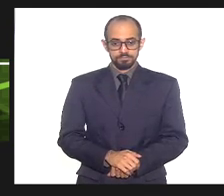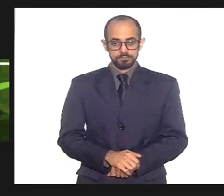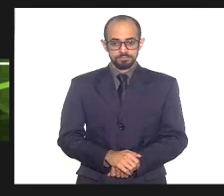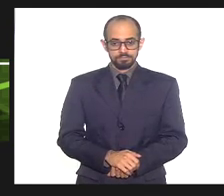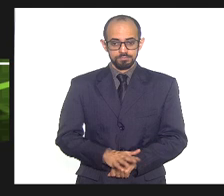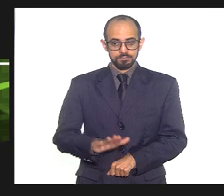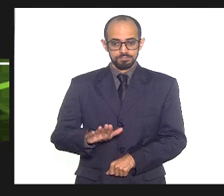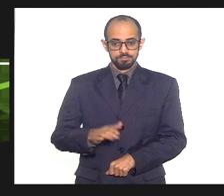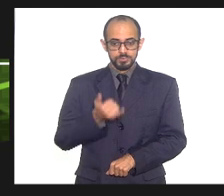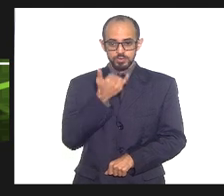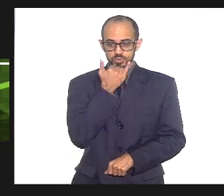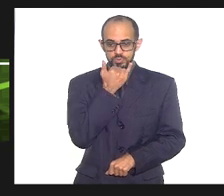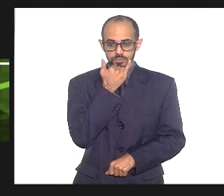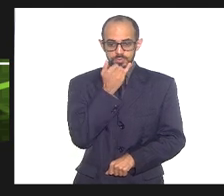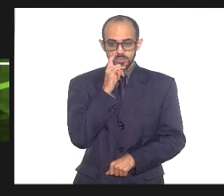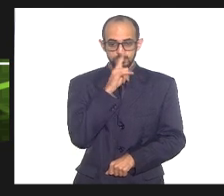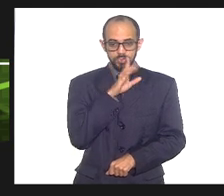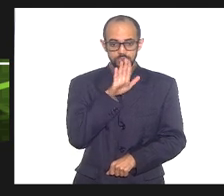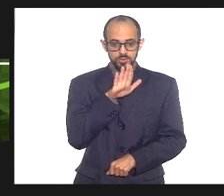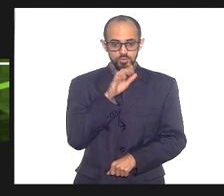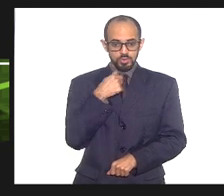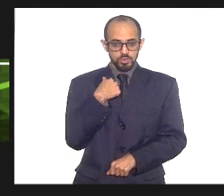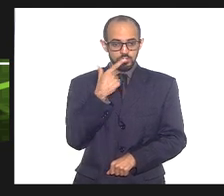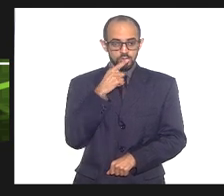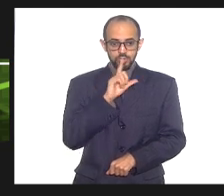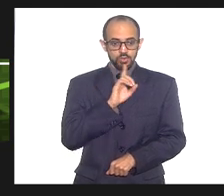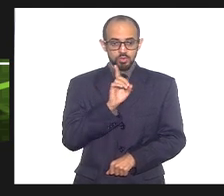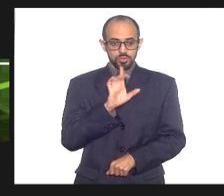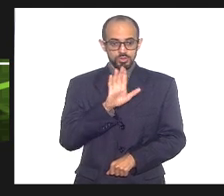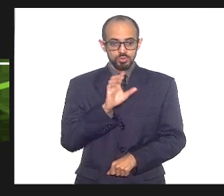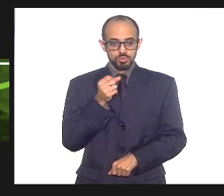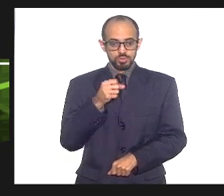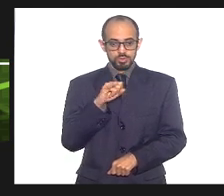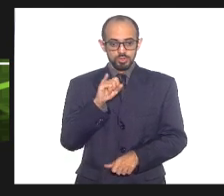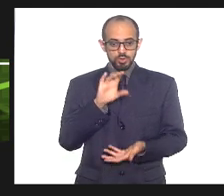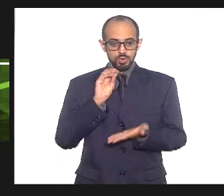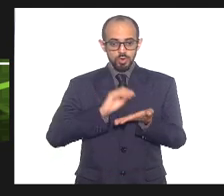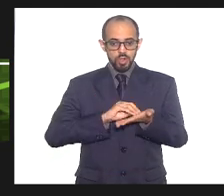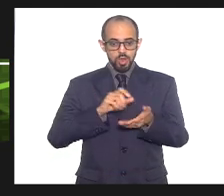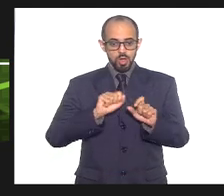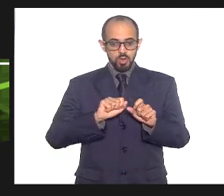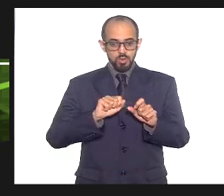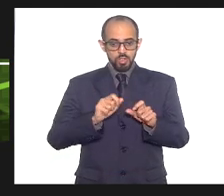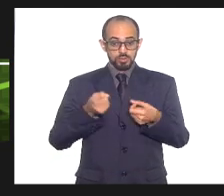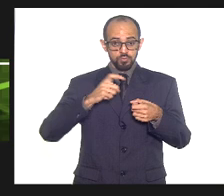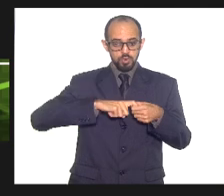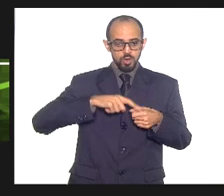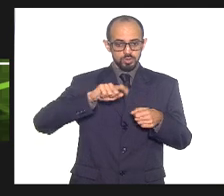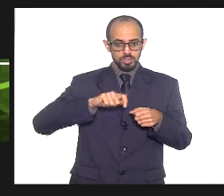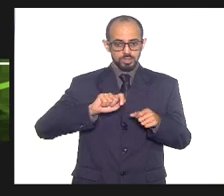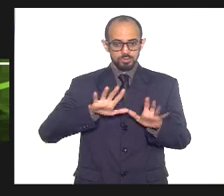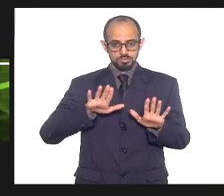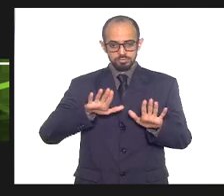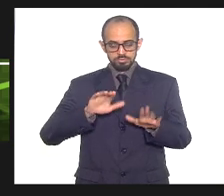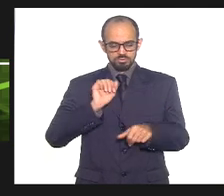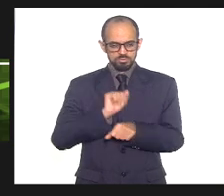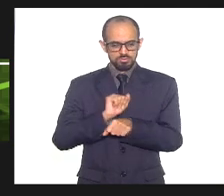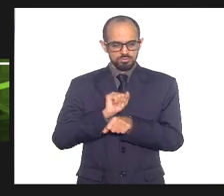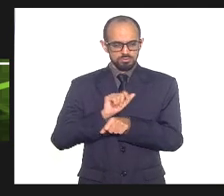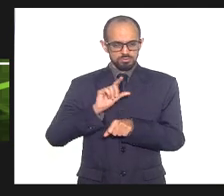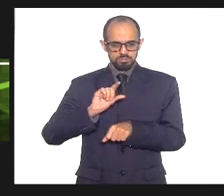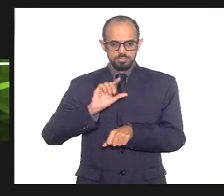Desculpa, gente. Eu só consigo, quando eu coloco ele para ficar assim, ele some.